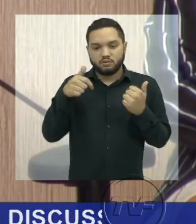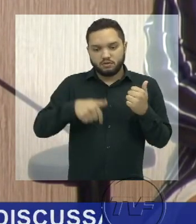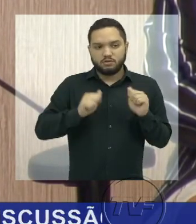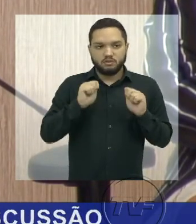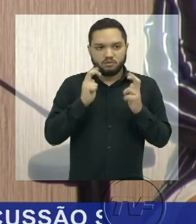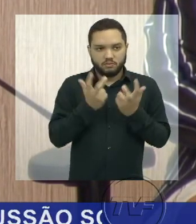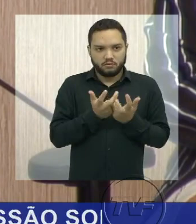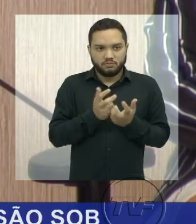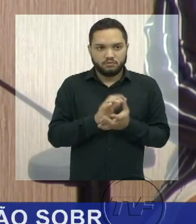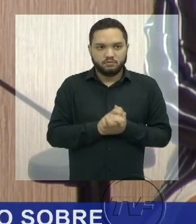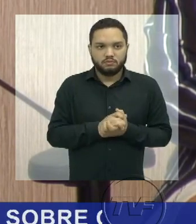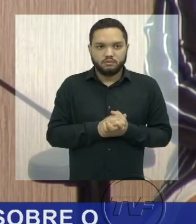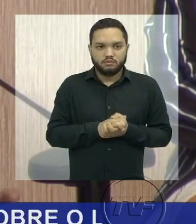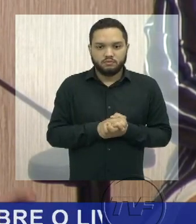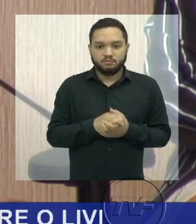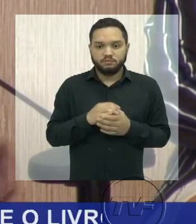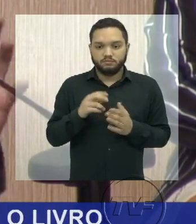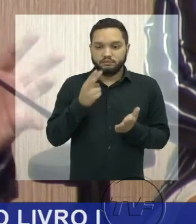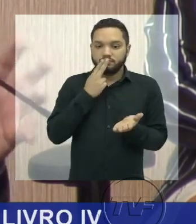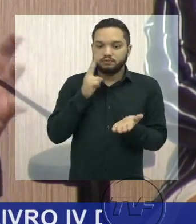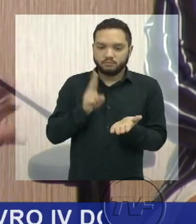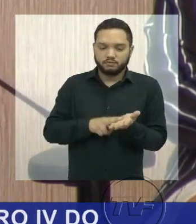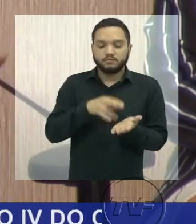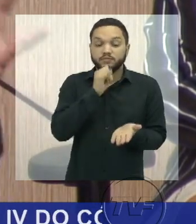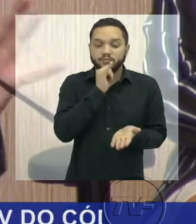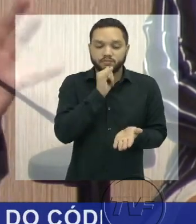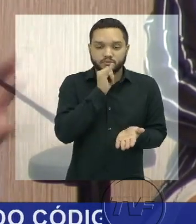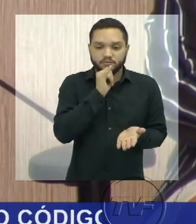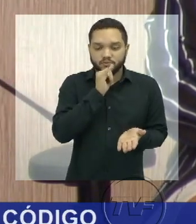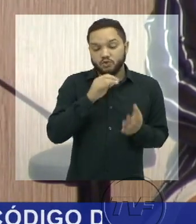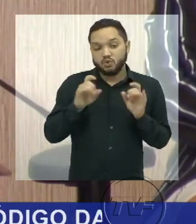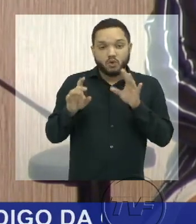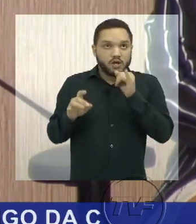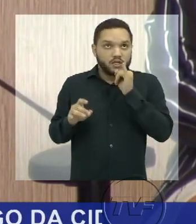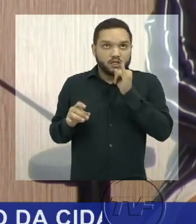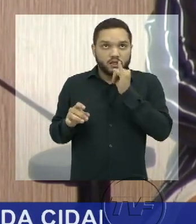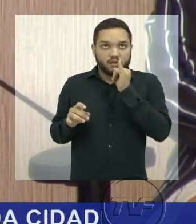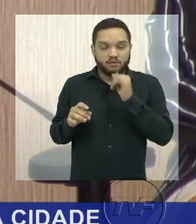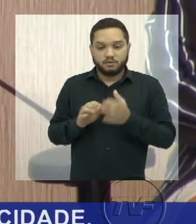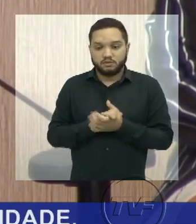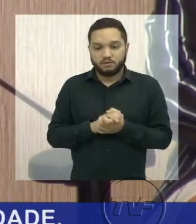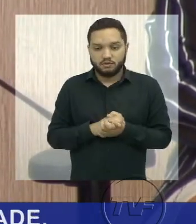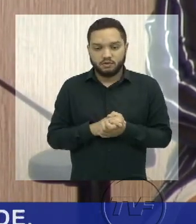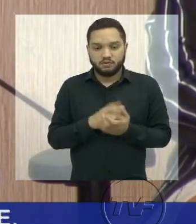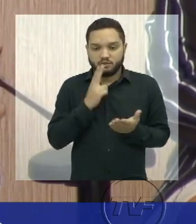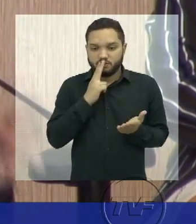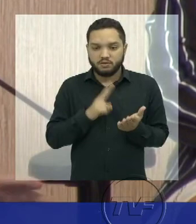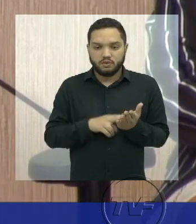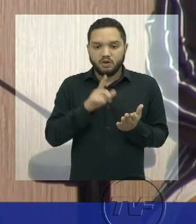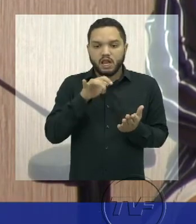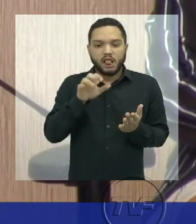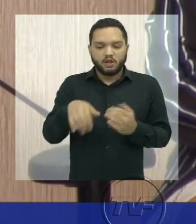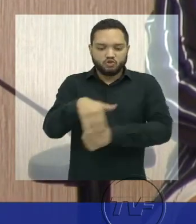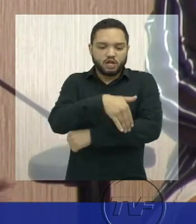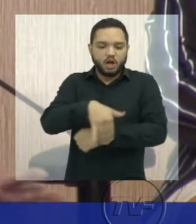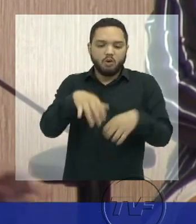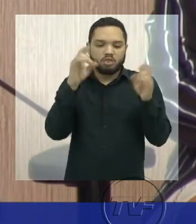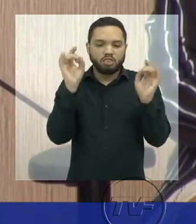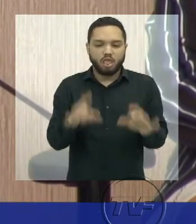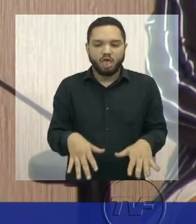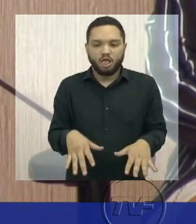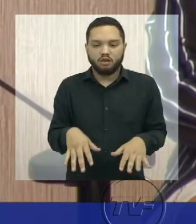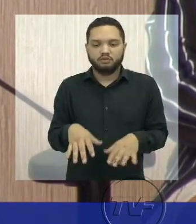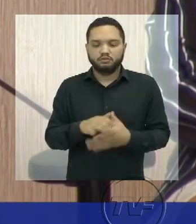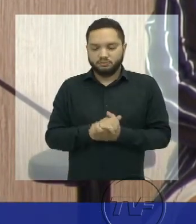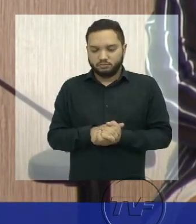seja, a infração, vamos supor, vou só dar um exemplo aqui, a infração é colocar lixo no meio da rua, na pista de